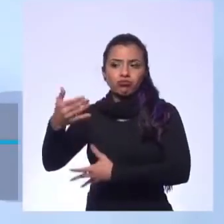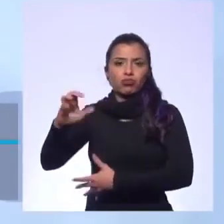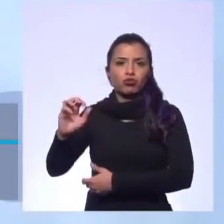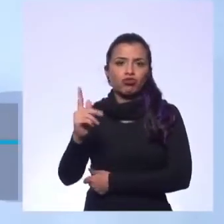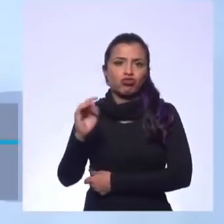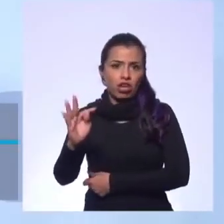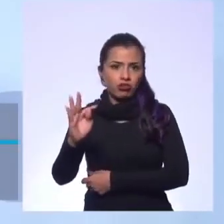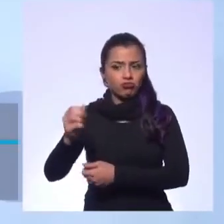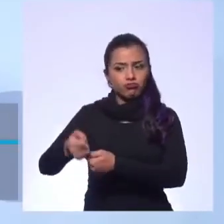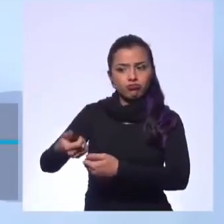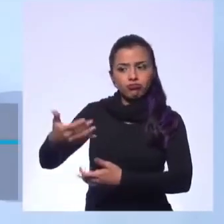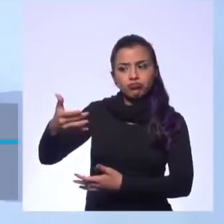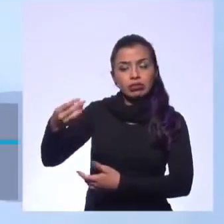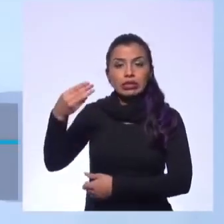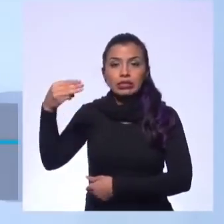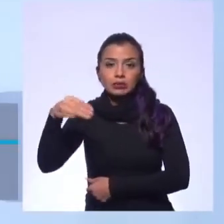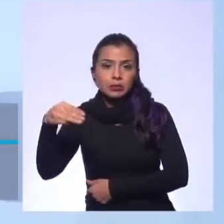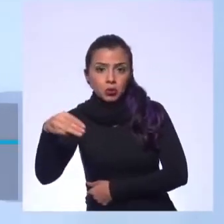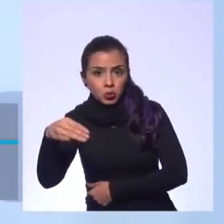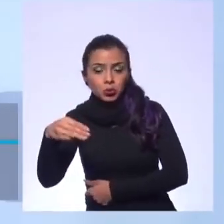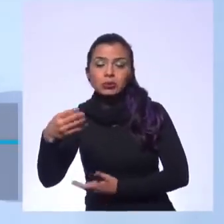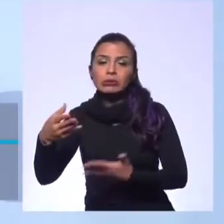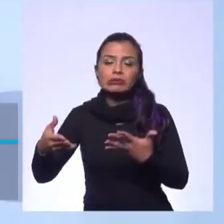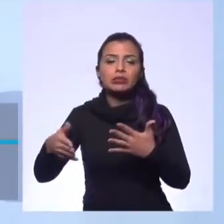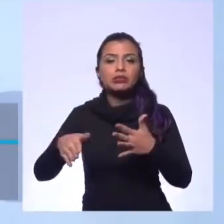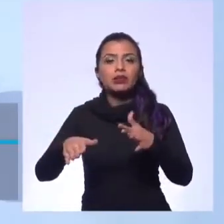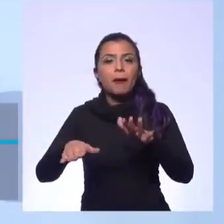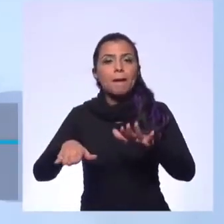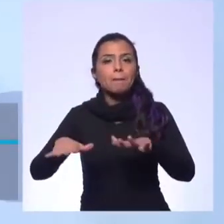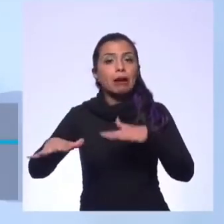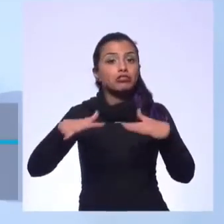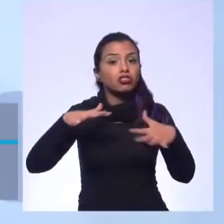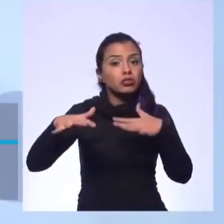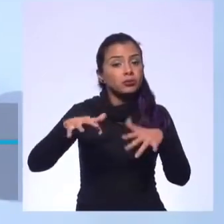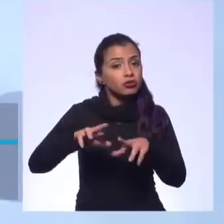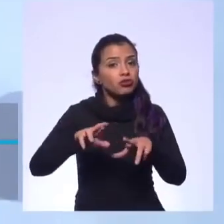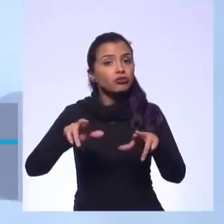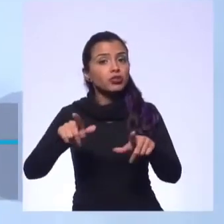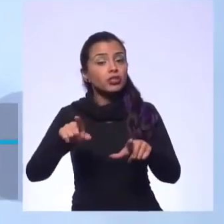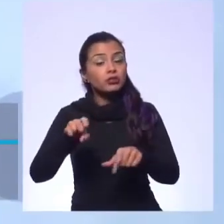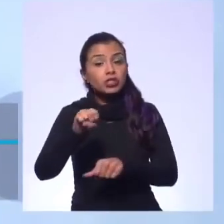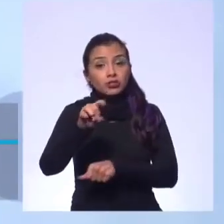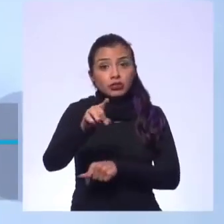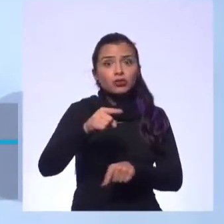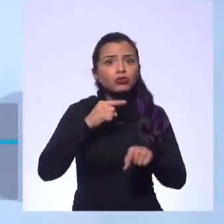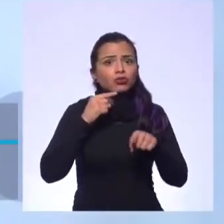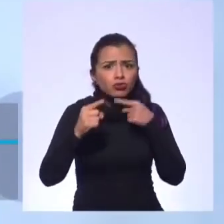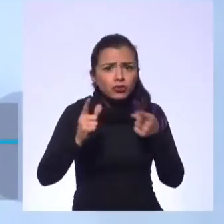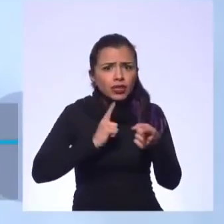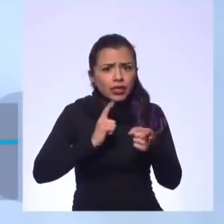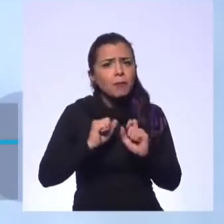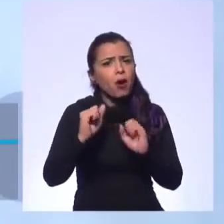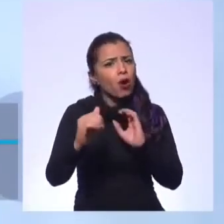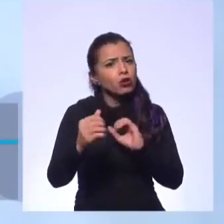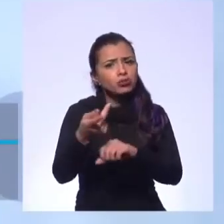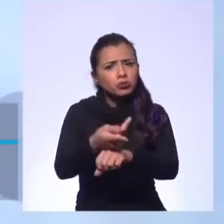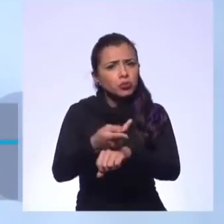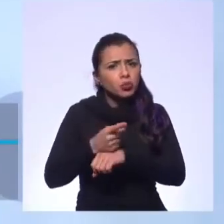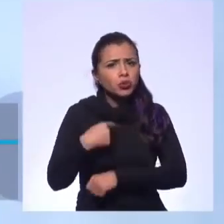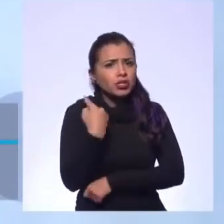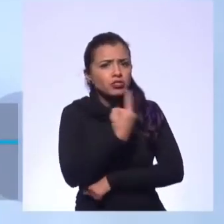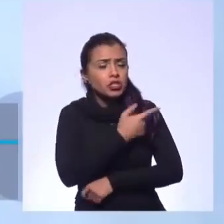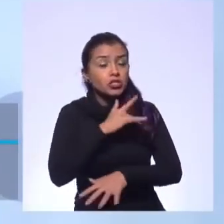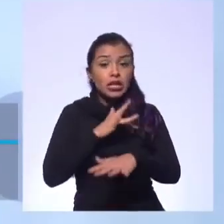Então a gente tem que fazer uma dinâmica diferente. E aí, se você tem dúvidas também, você pode perguntar nas redes. A gente dá uma